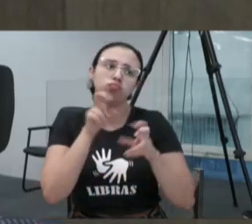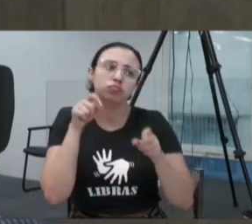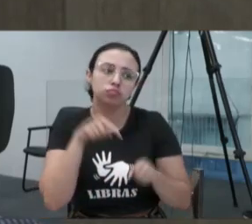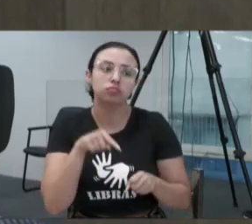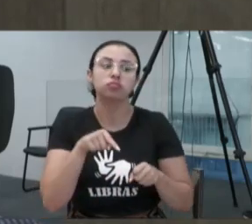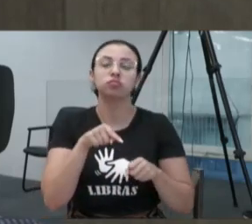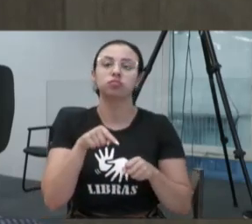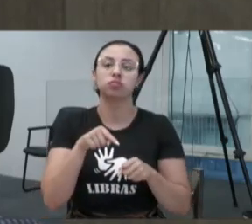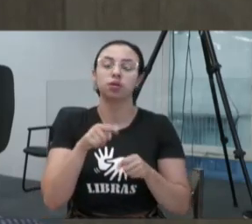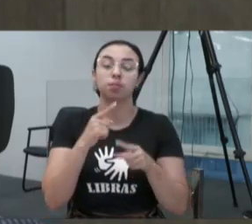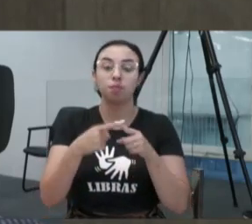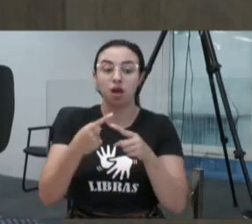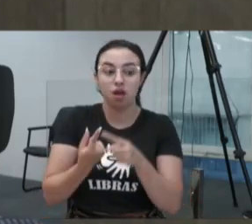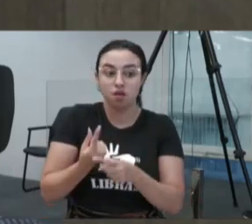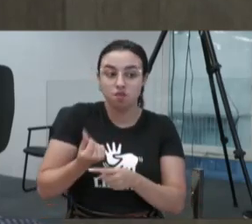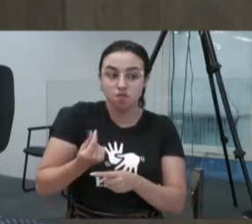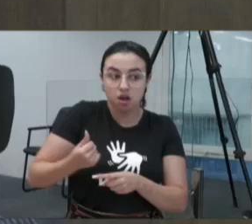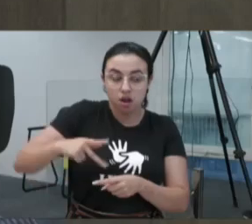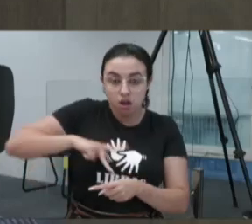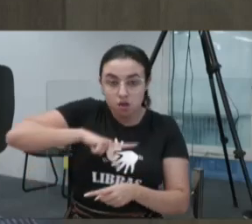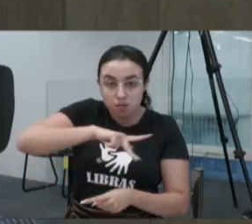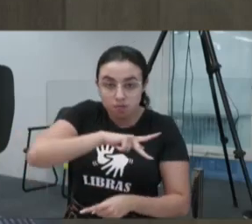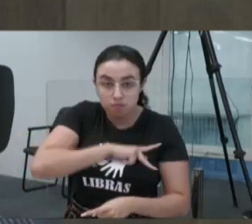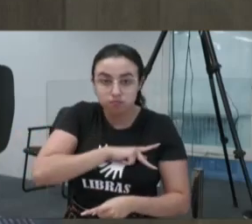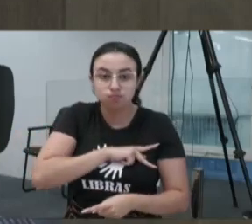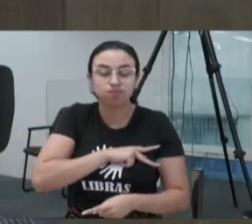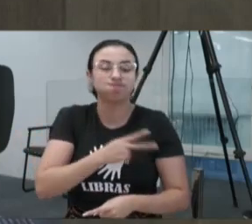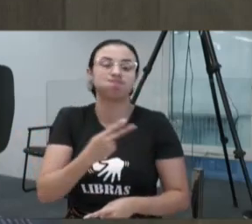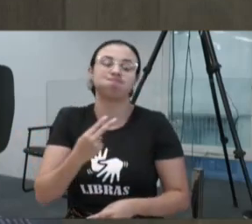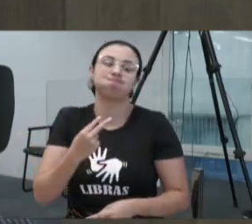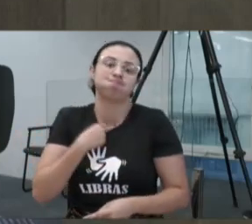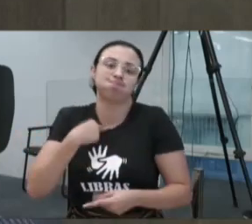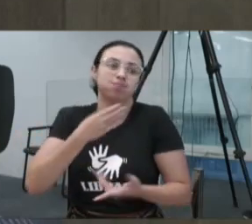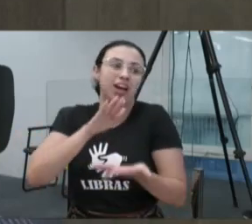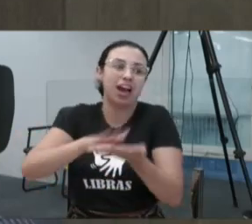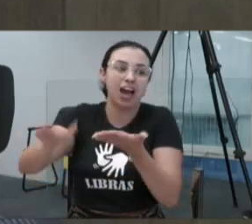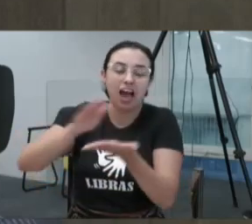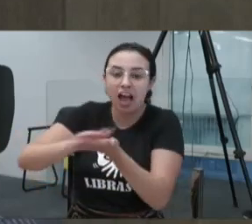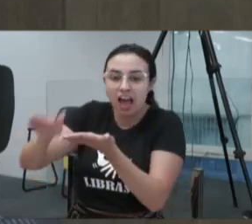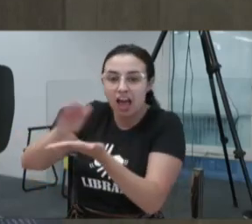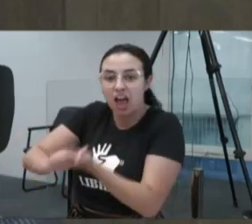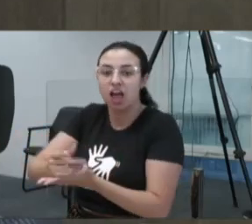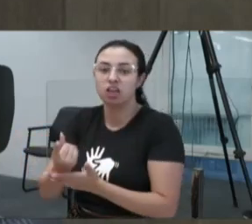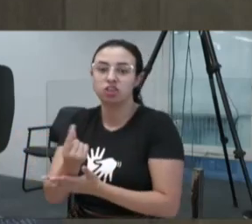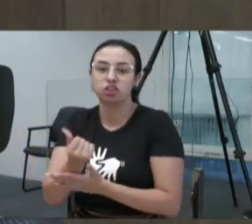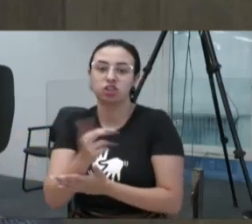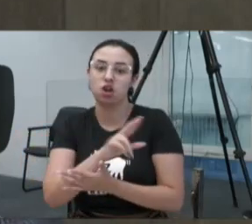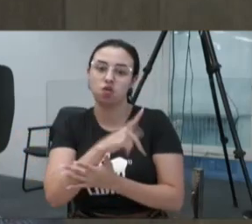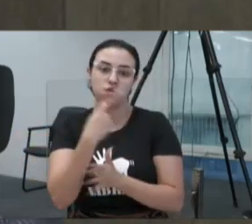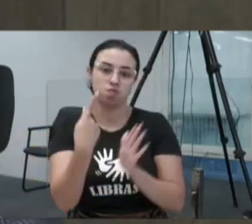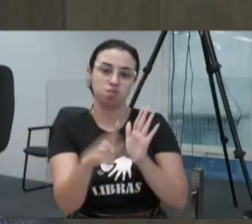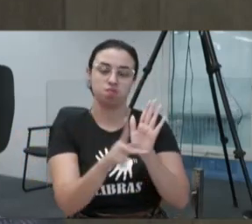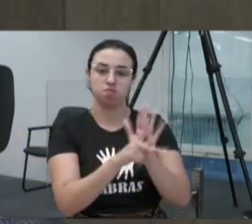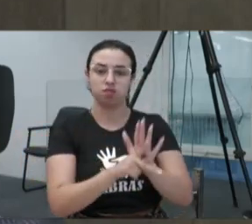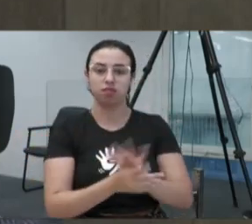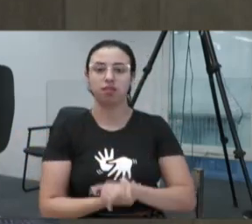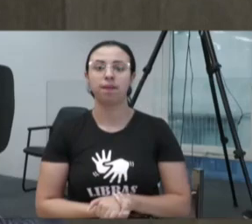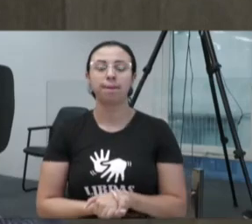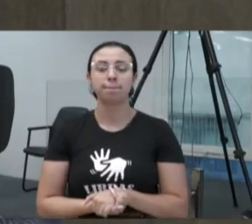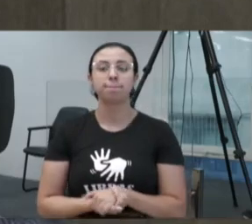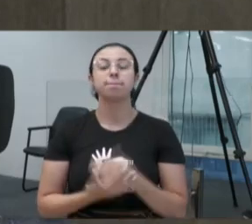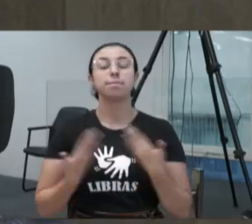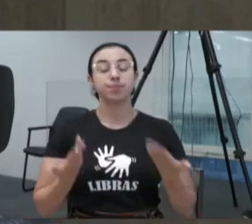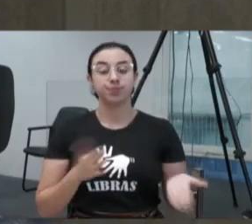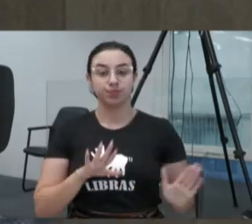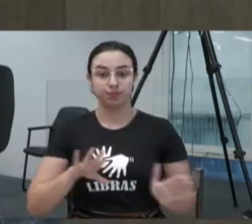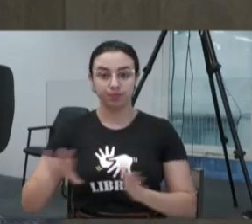que os cofres públicos não venham estar pagando conta que não é dela. Senhor presidente, queria estar me alegrando com o trabalho